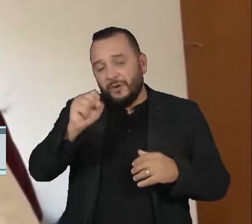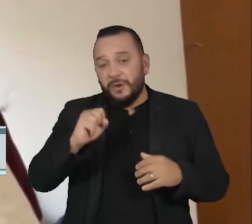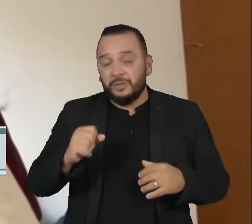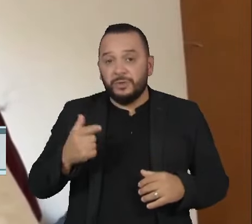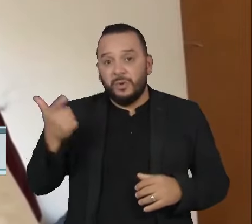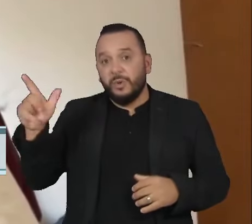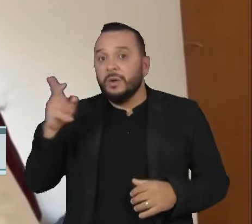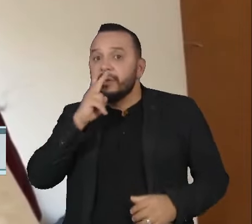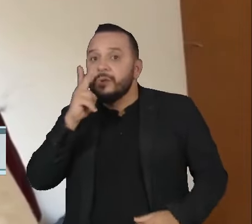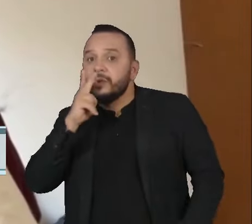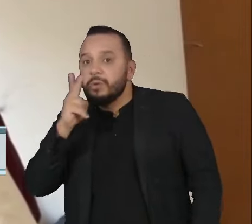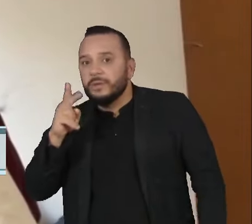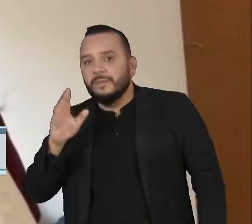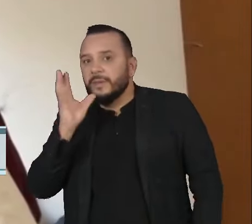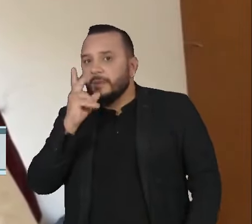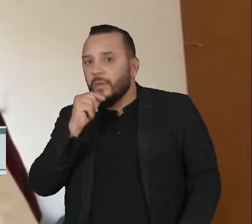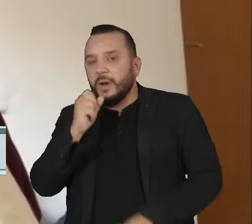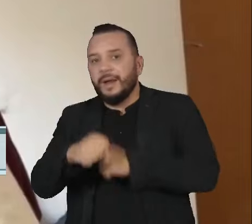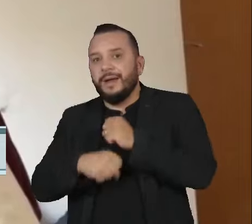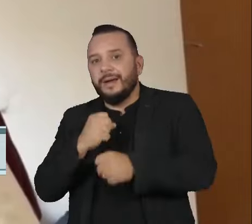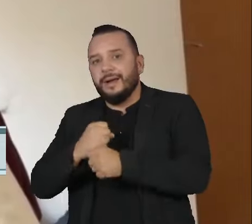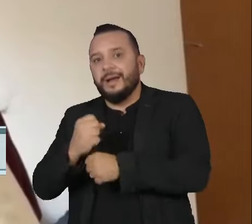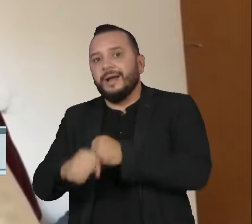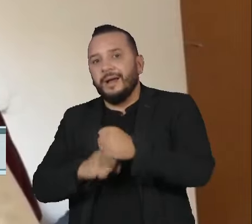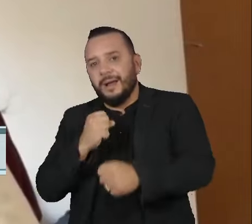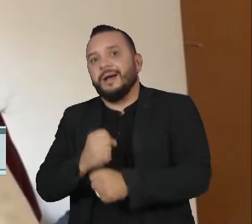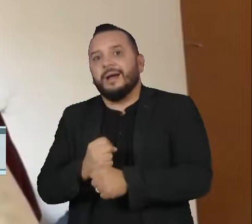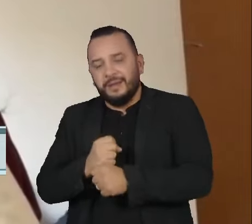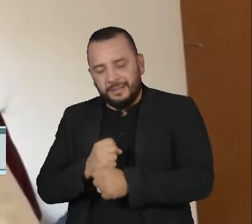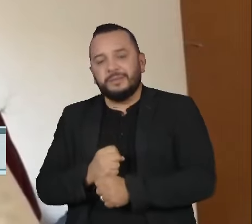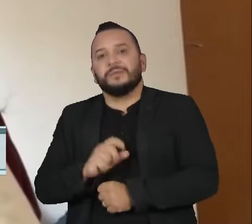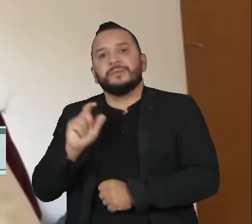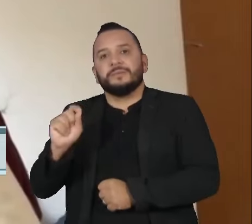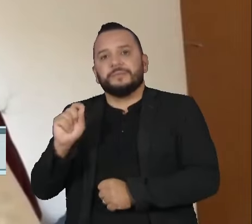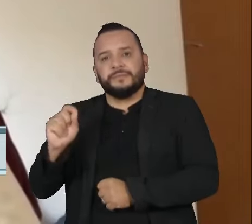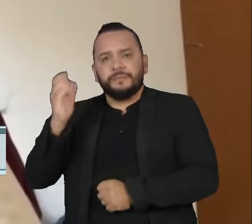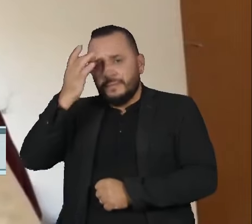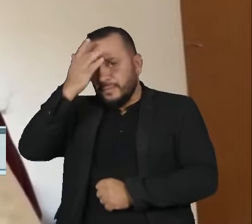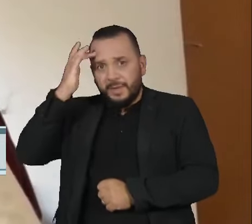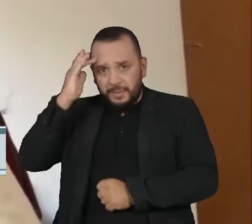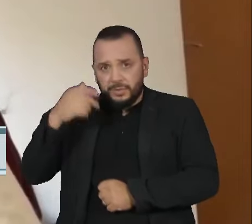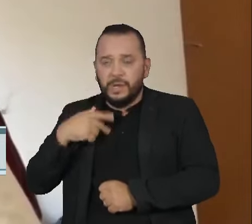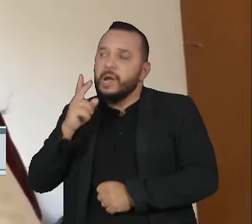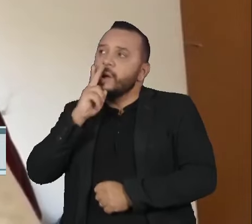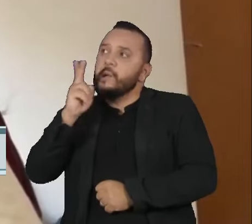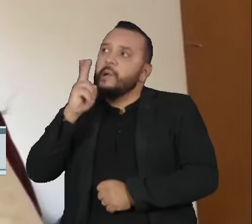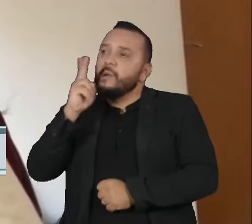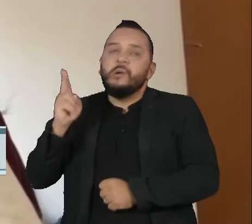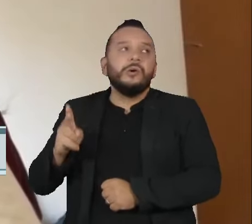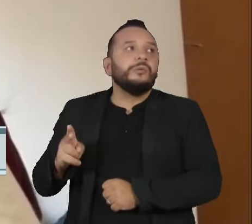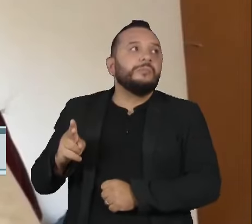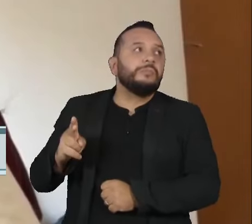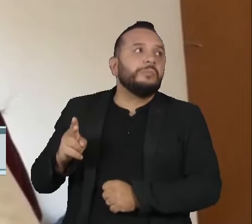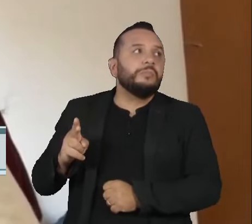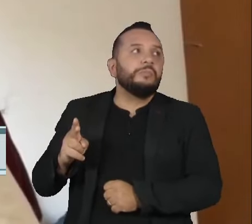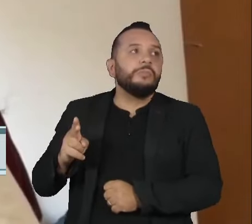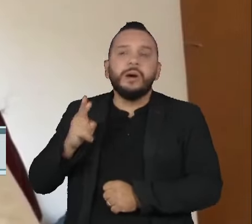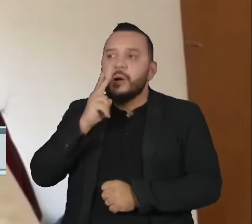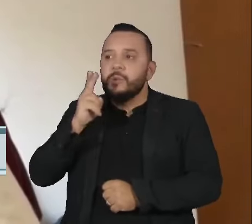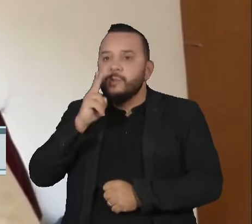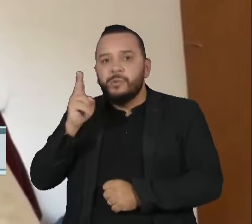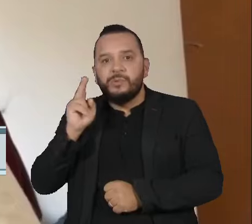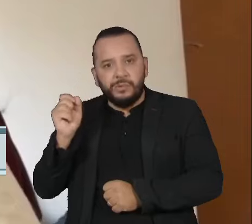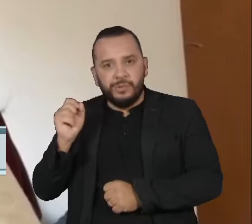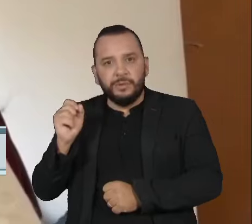demora anos para uma pessoa que fuma o cigarro convencional e de um,